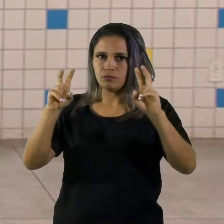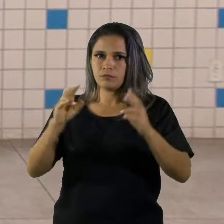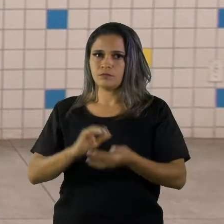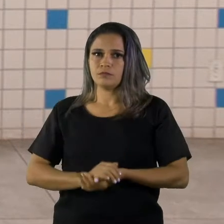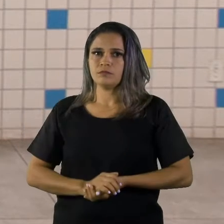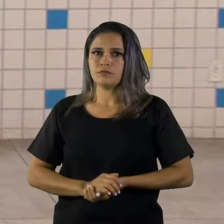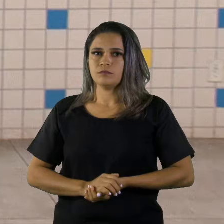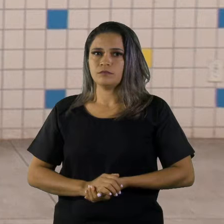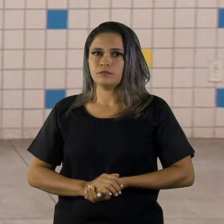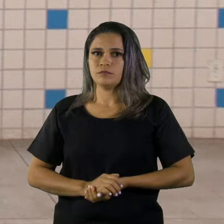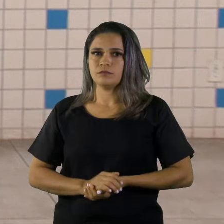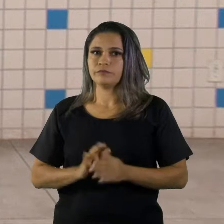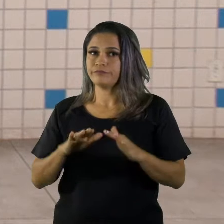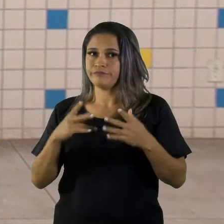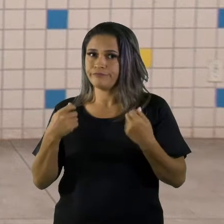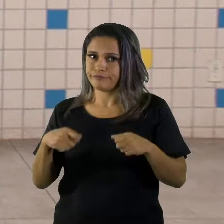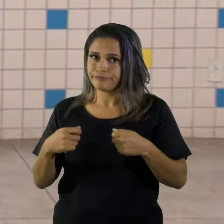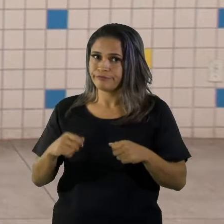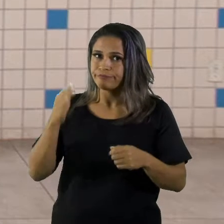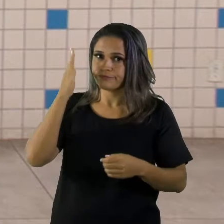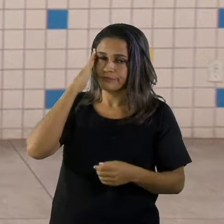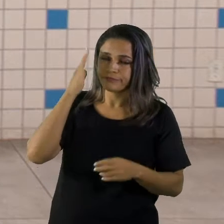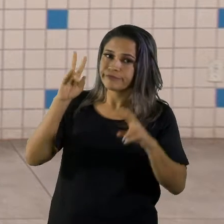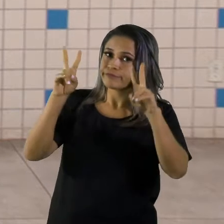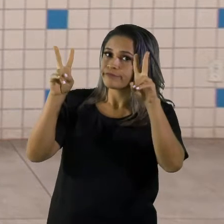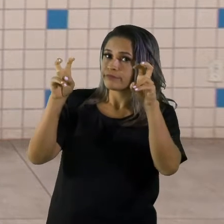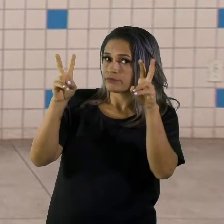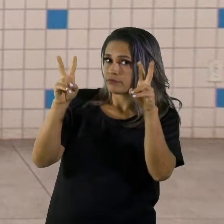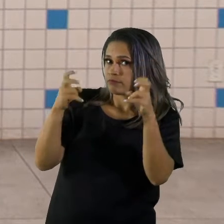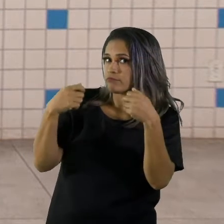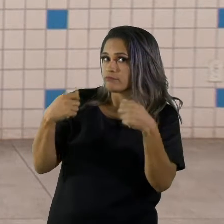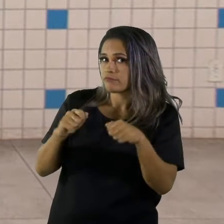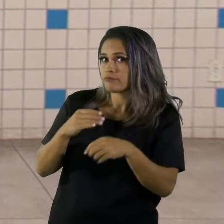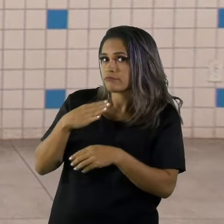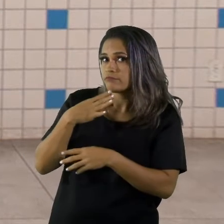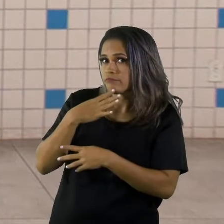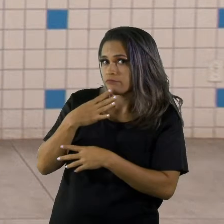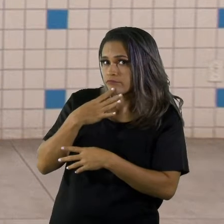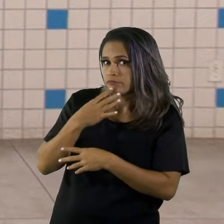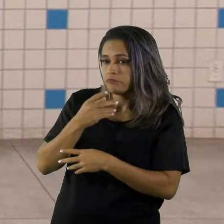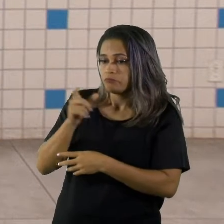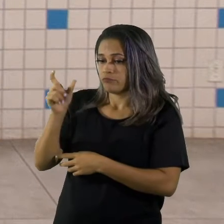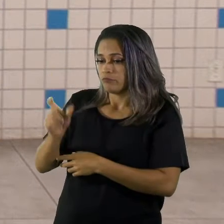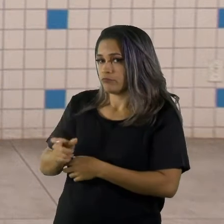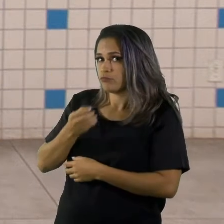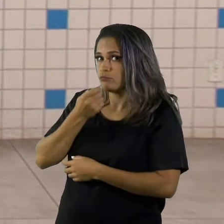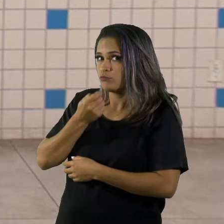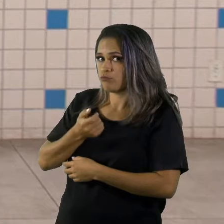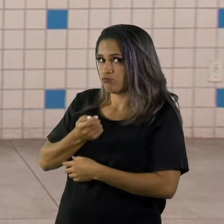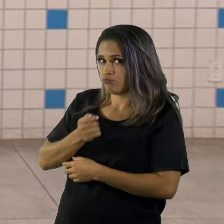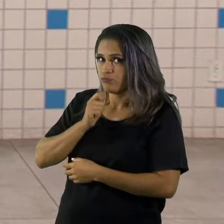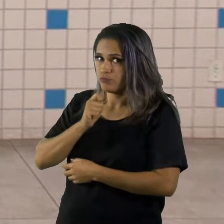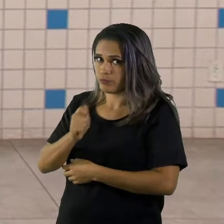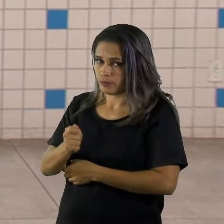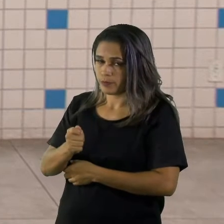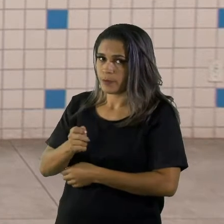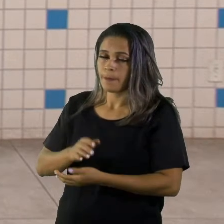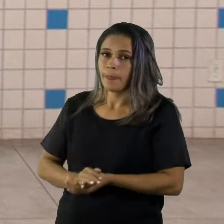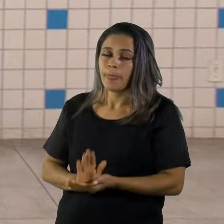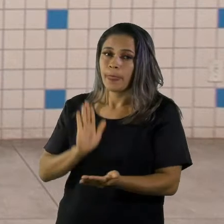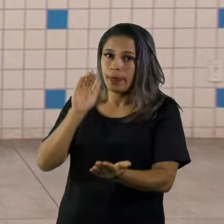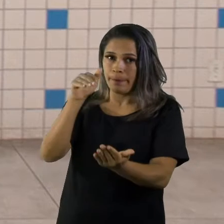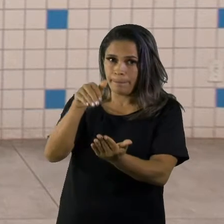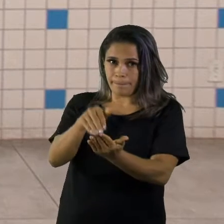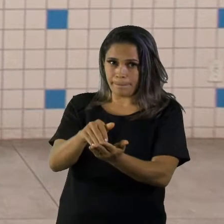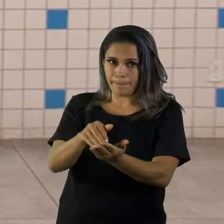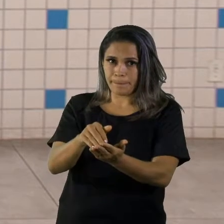né? Porque você tem que saber qual é o tema que você vai trabalhar, você tem que conhecer um pouco do seu entrevistado e ao final você tem que